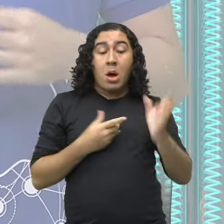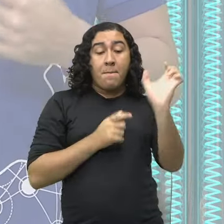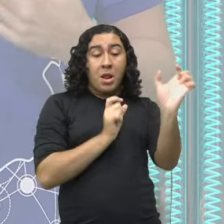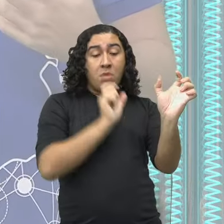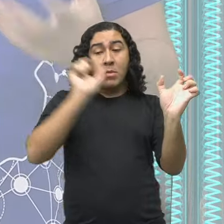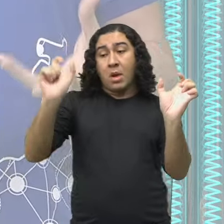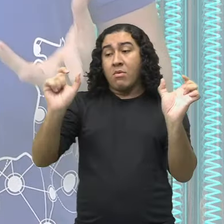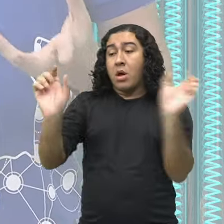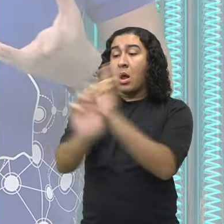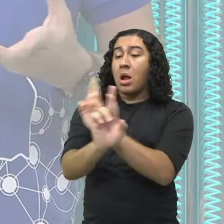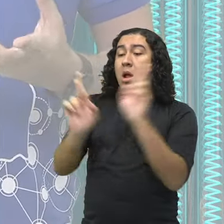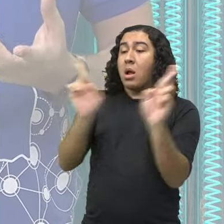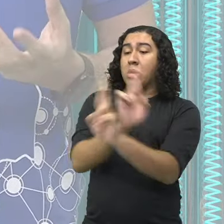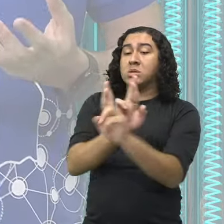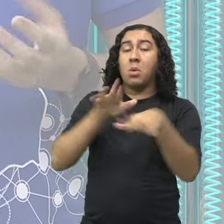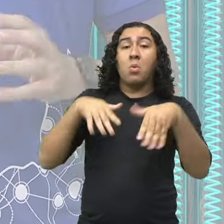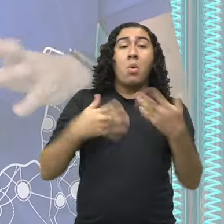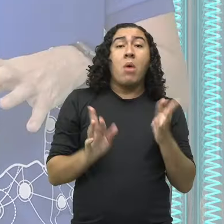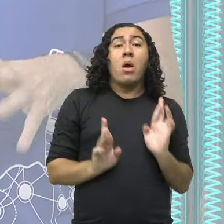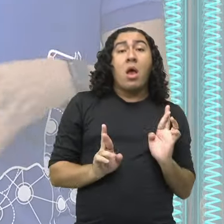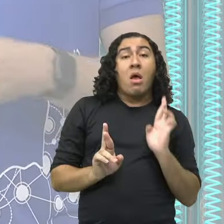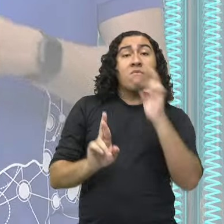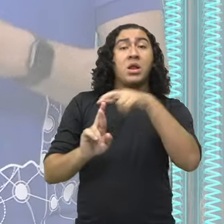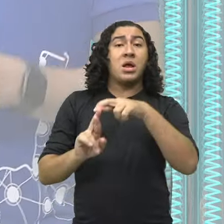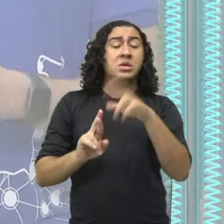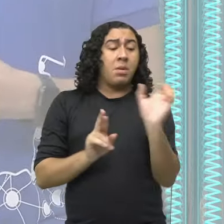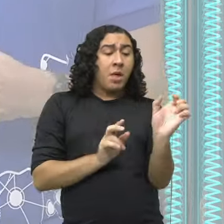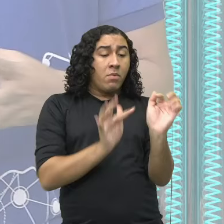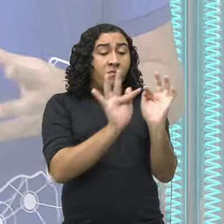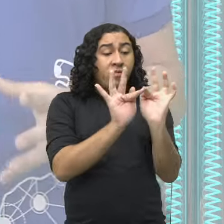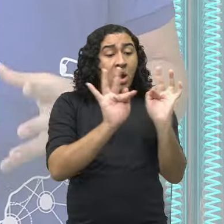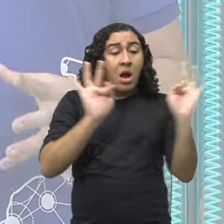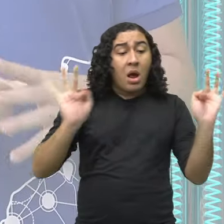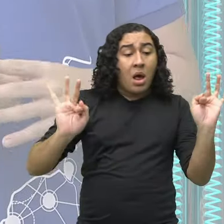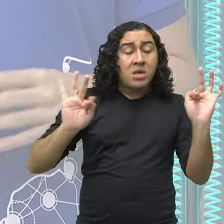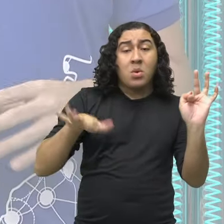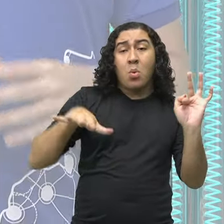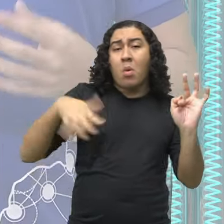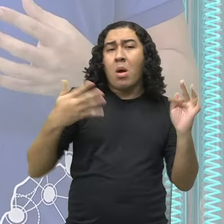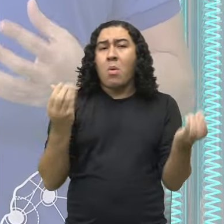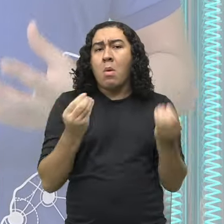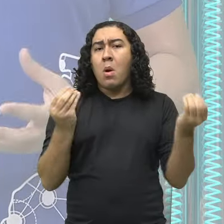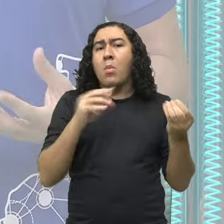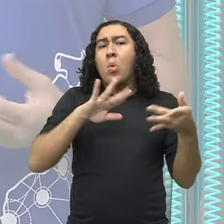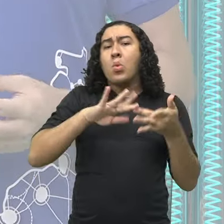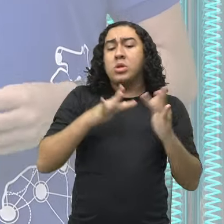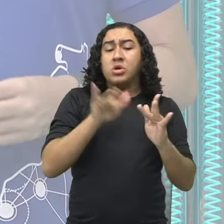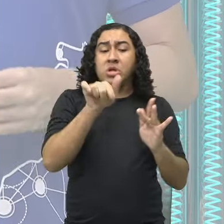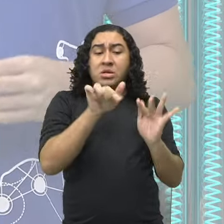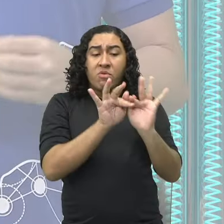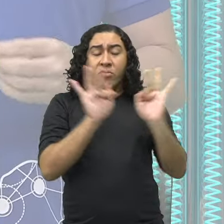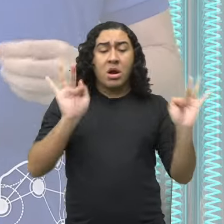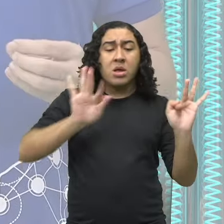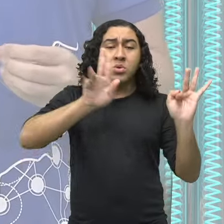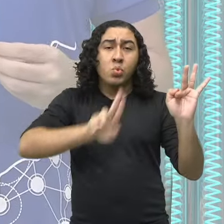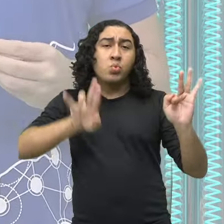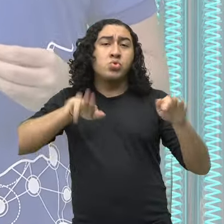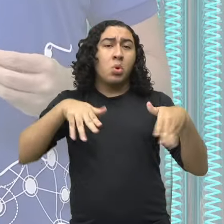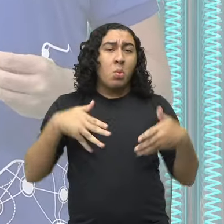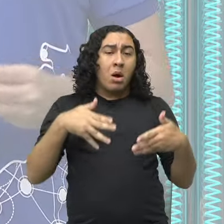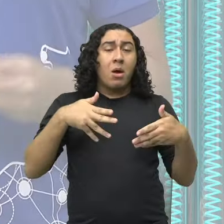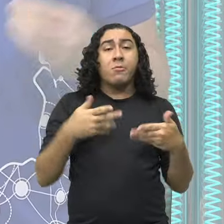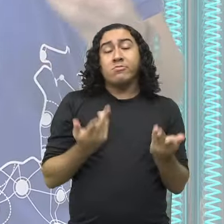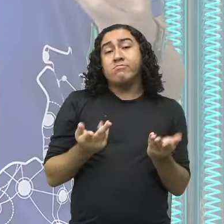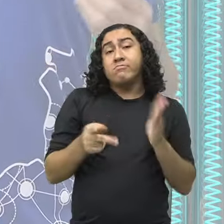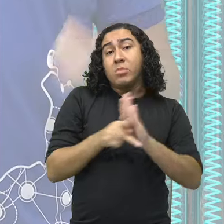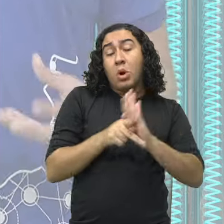feito, quais foram as conotações, né, quais foram os duplos sentidos que foram utilizados ali pelo autor, né, para causar